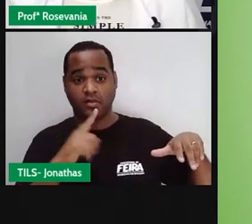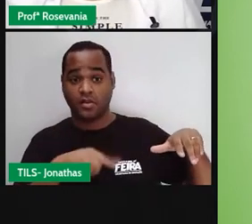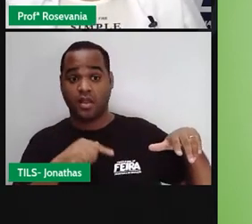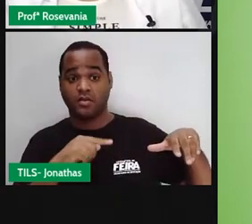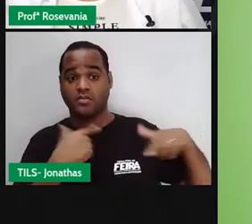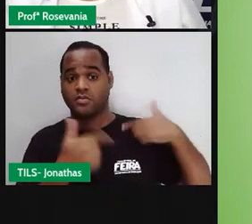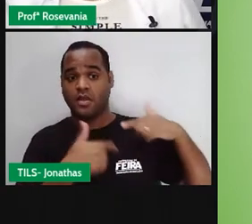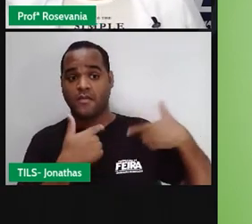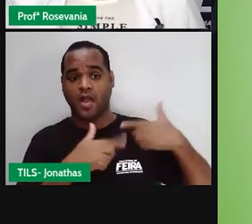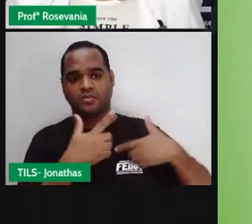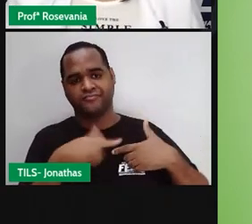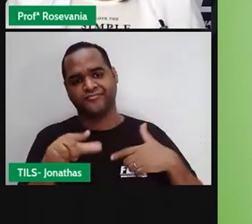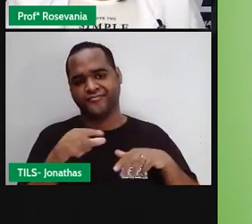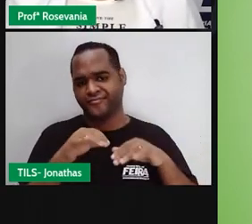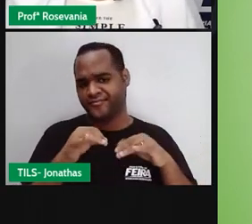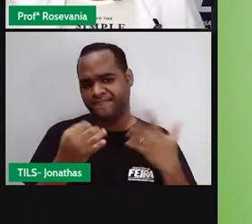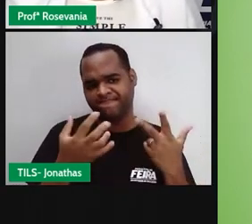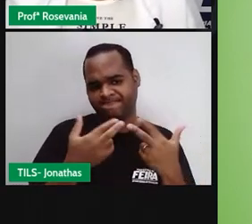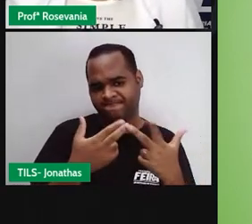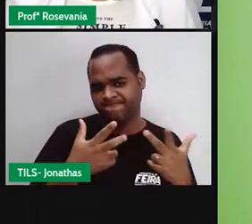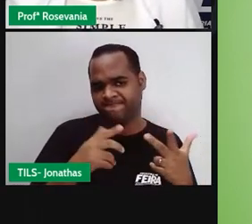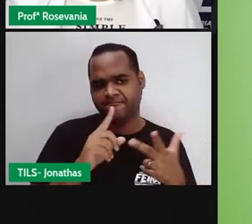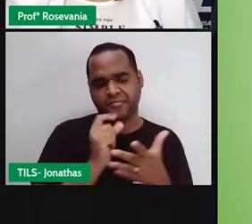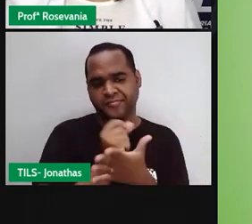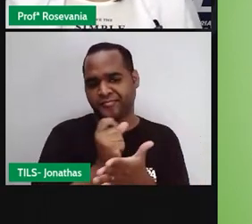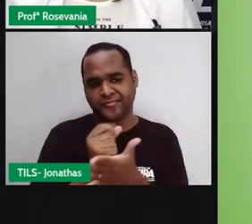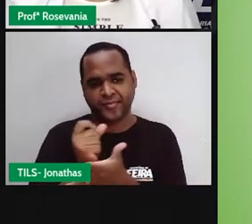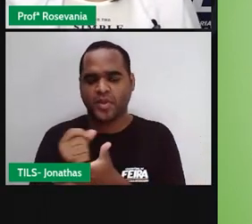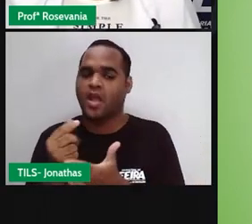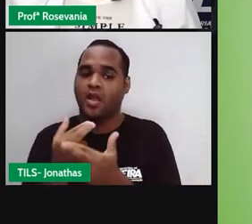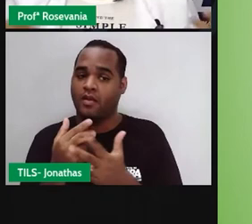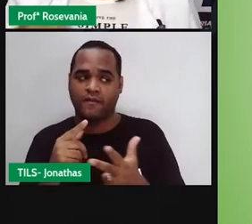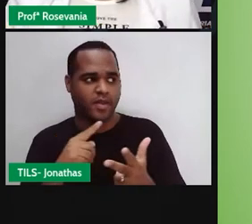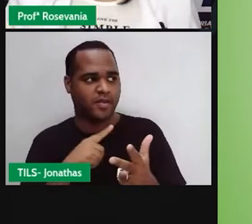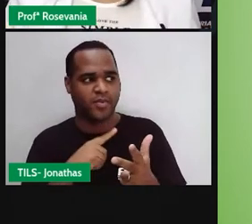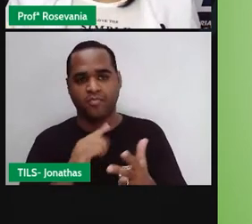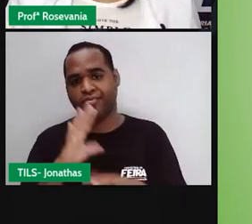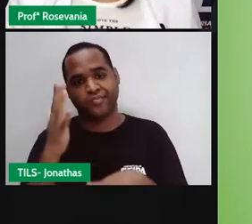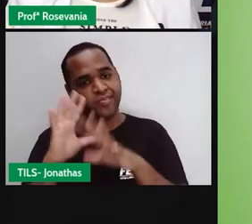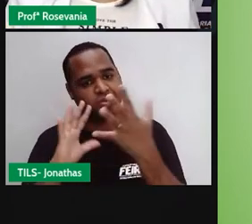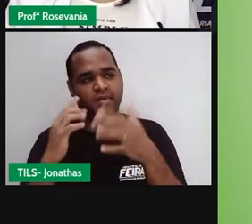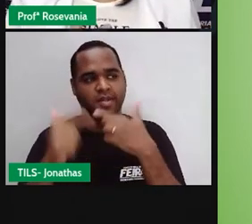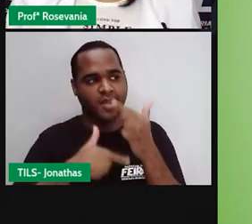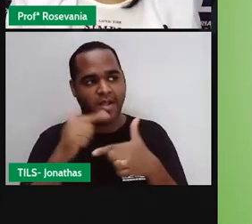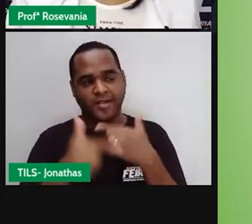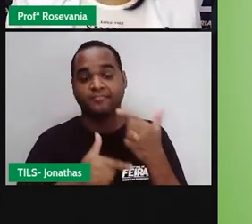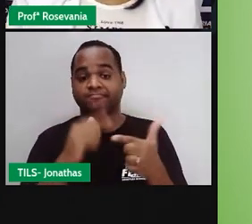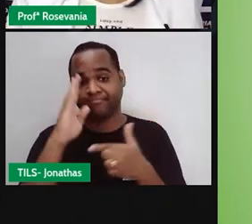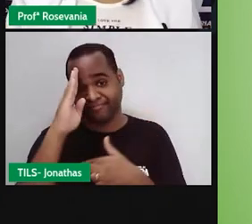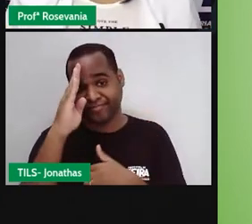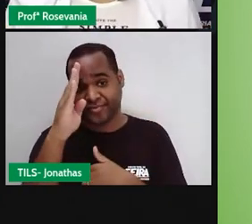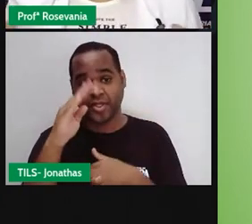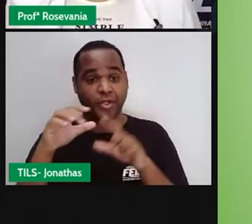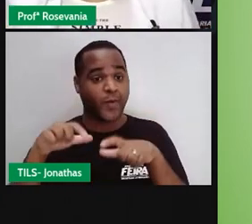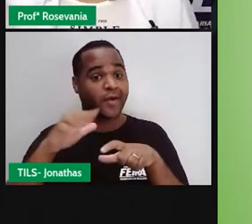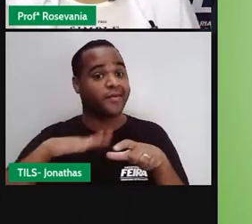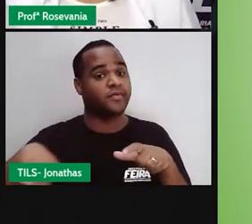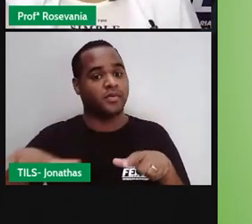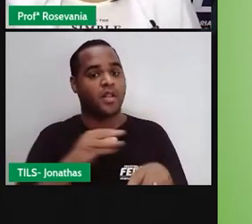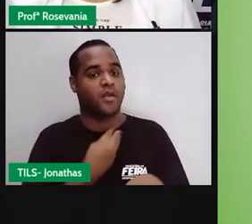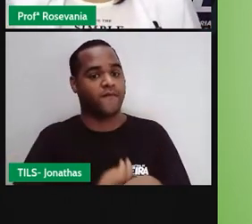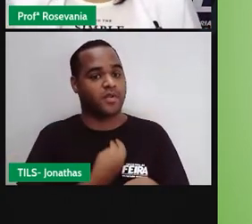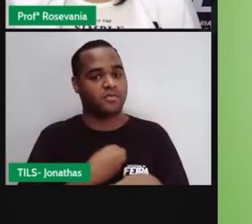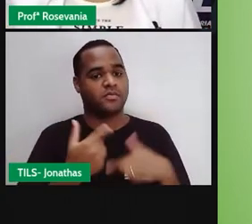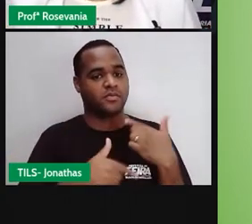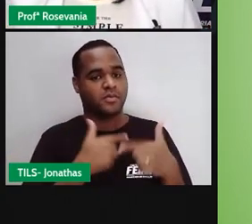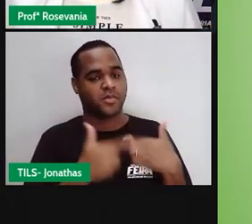se instala também o comércio, a prestação de serviços, e que acaba gerando ali empregos diretos para a própria indústria e empregos